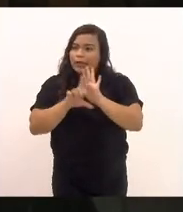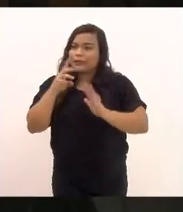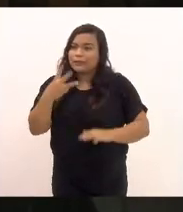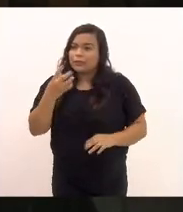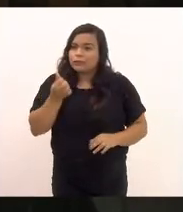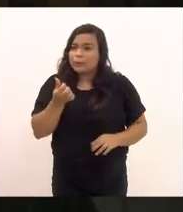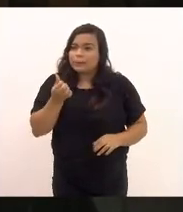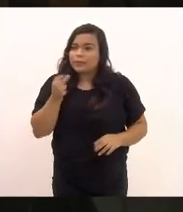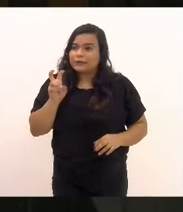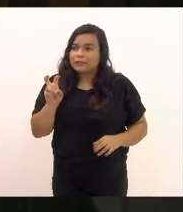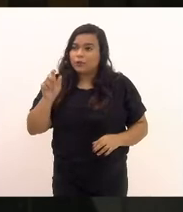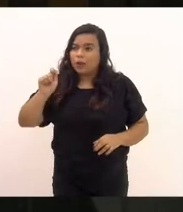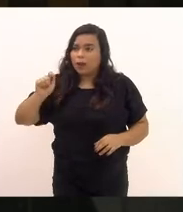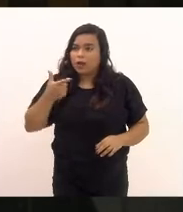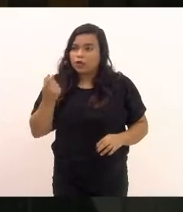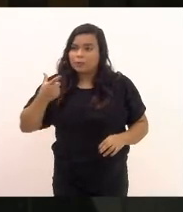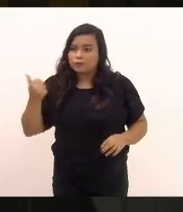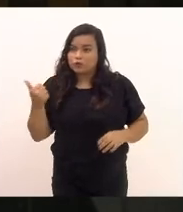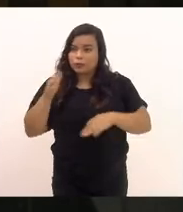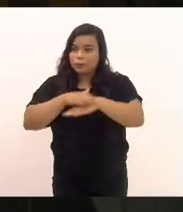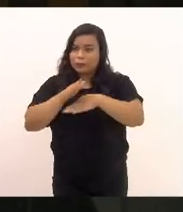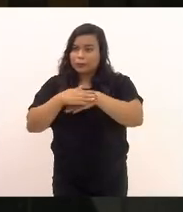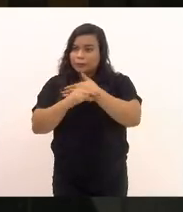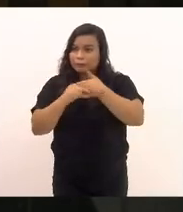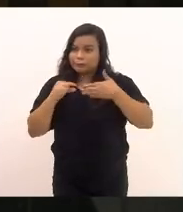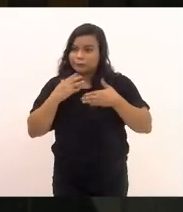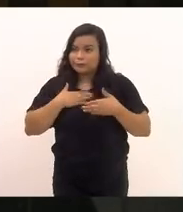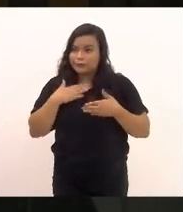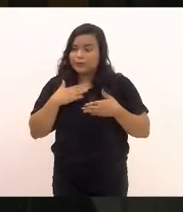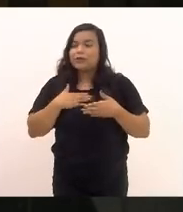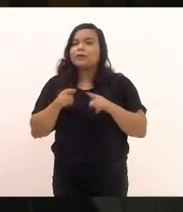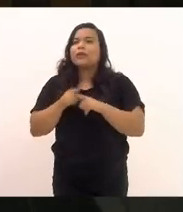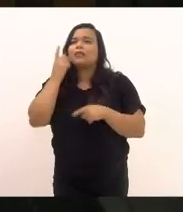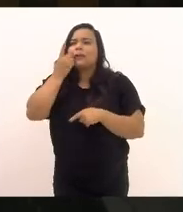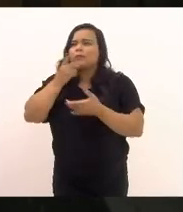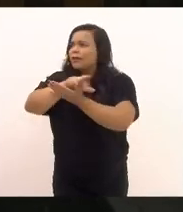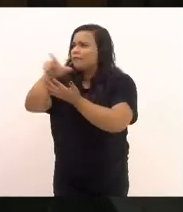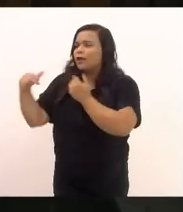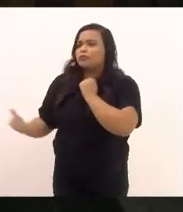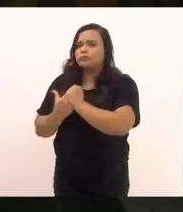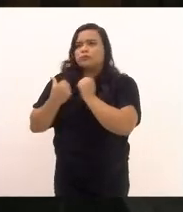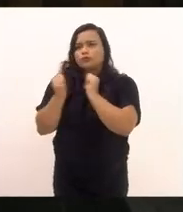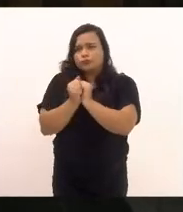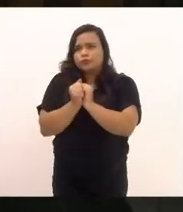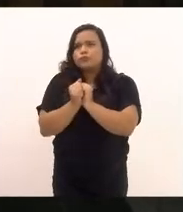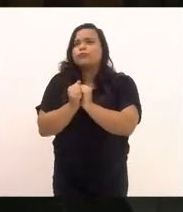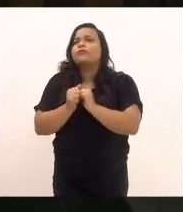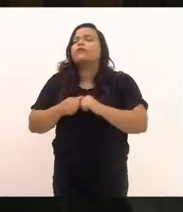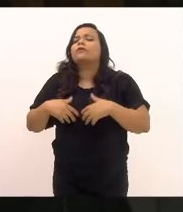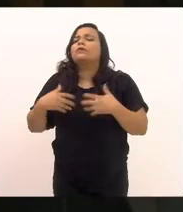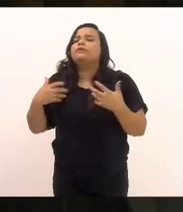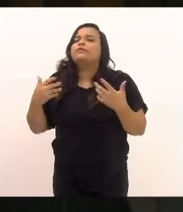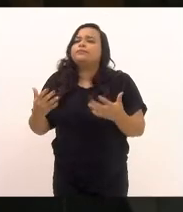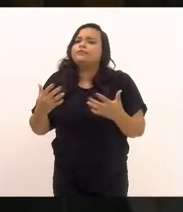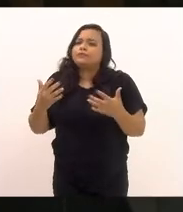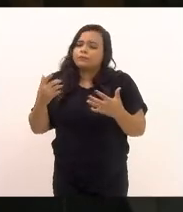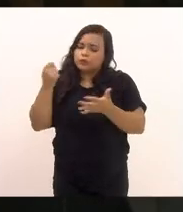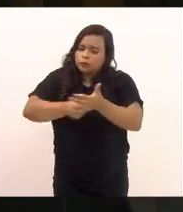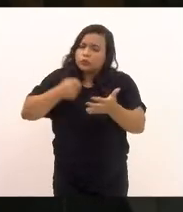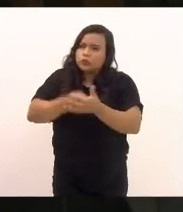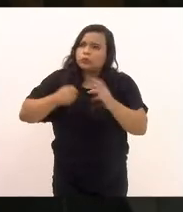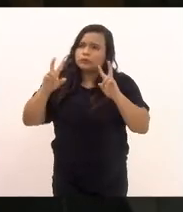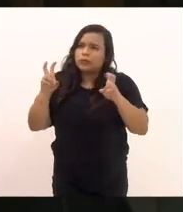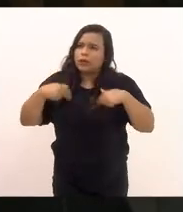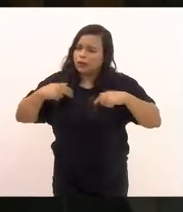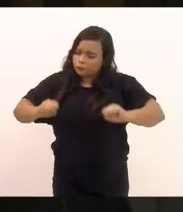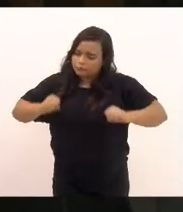de 2021, de minha autoria, com vários outros deputados aqui dessa casa, que consolida uma luta que eu me